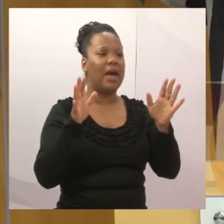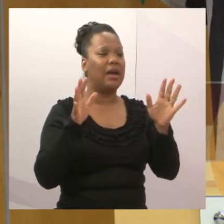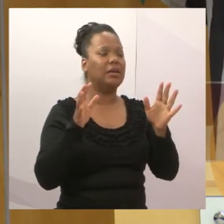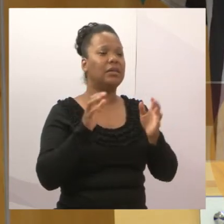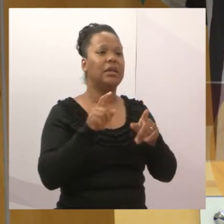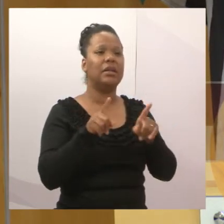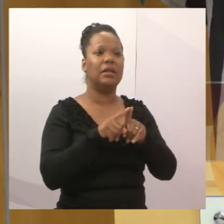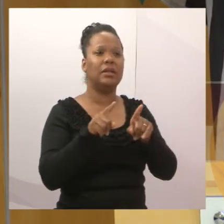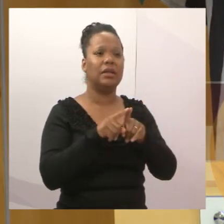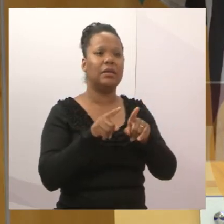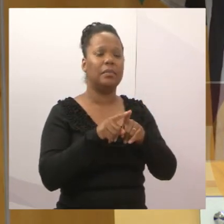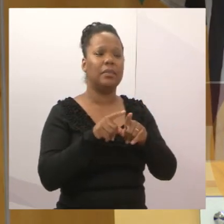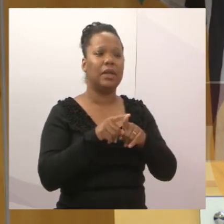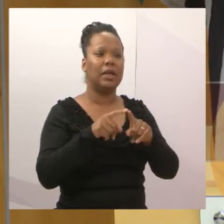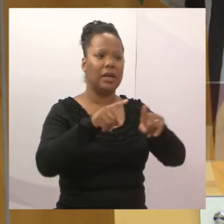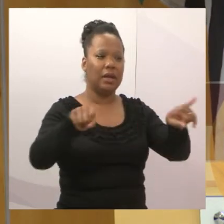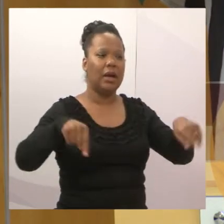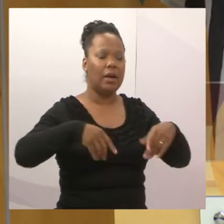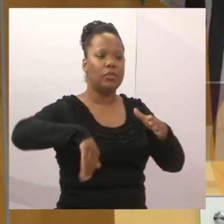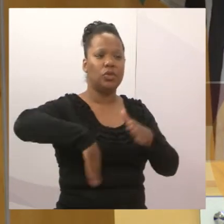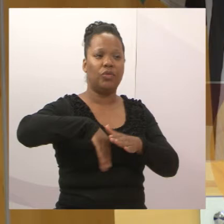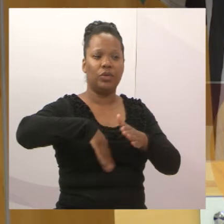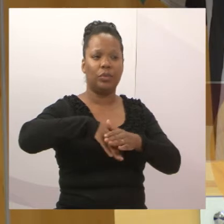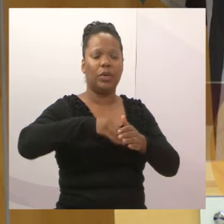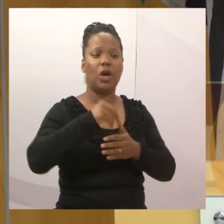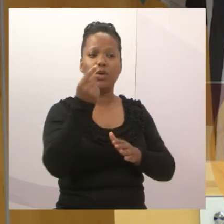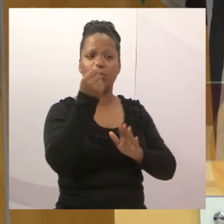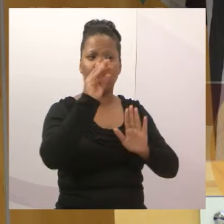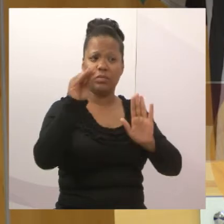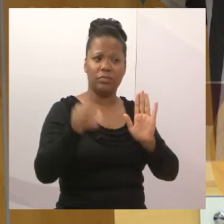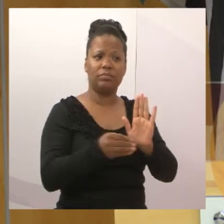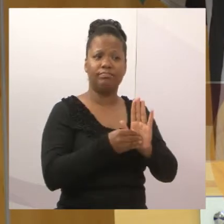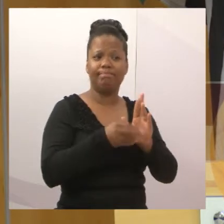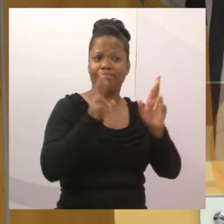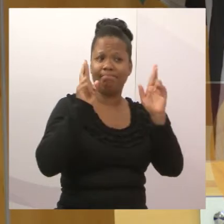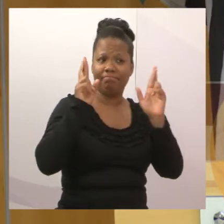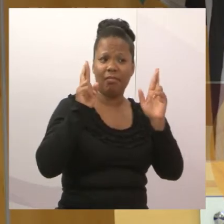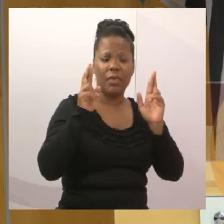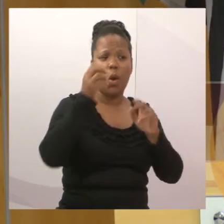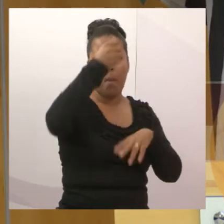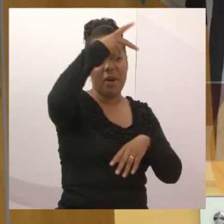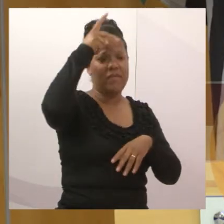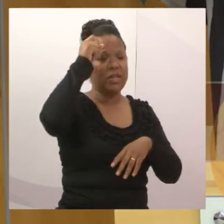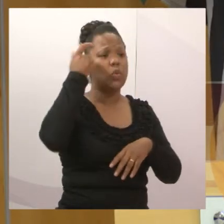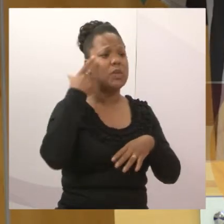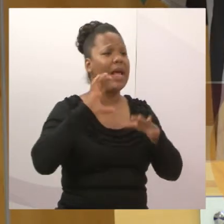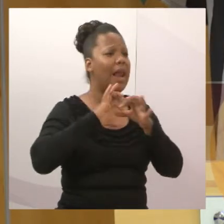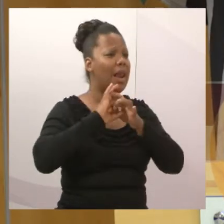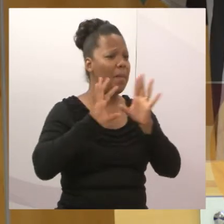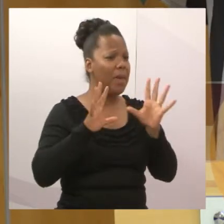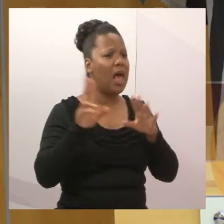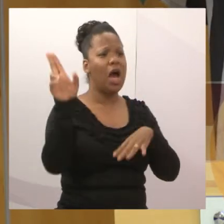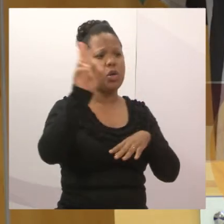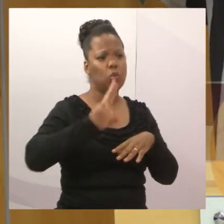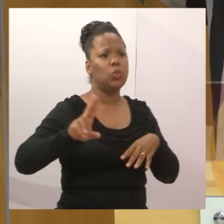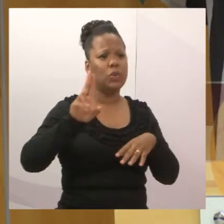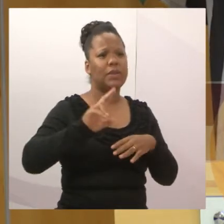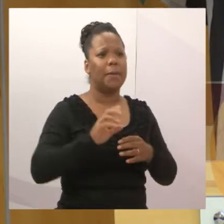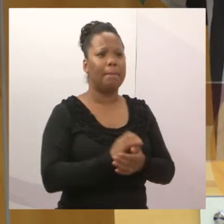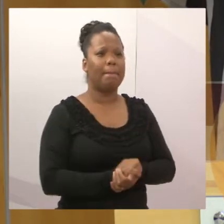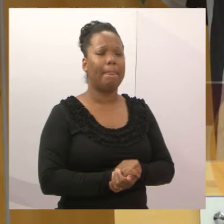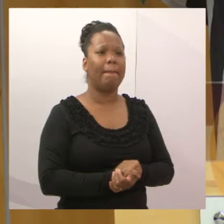vamos cobrar para que saiam essas emendas, que o prefeito consiga liberar essas emendas